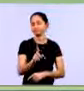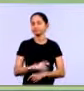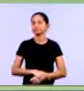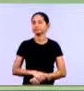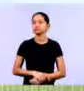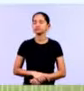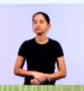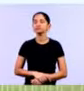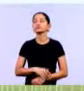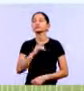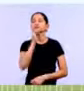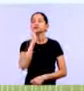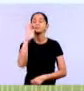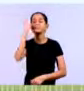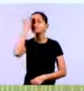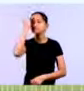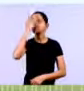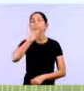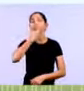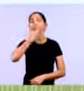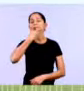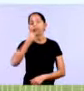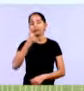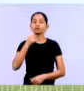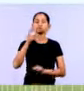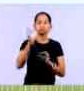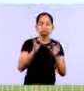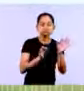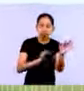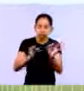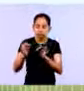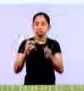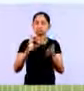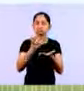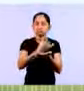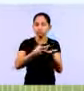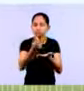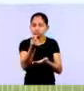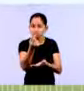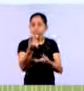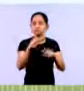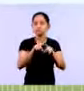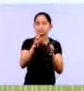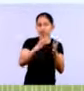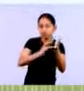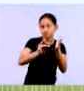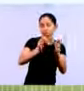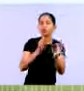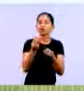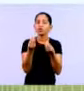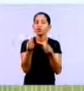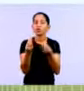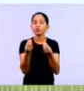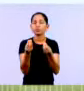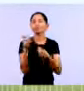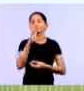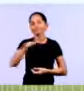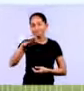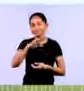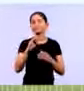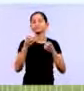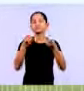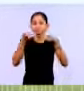Para entendermos melhor como funciona essa arrecadação, o Estado utiliza esses tributos, portanto, utiliza os